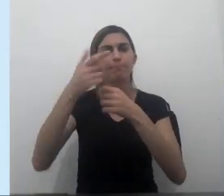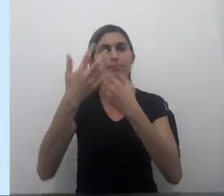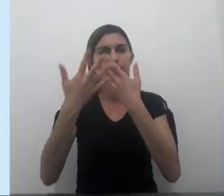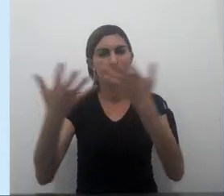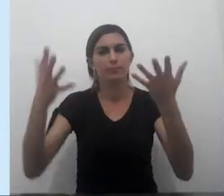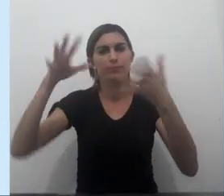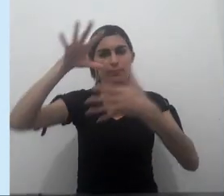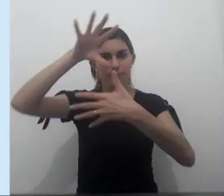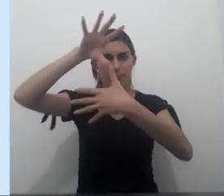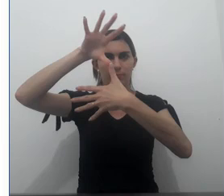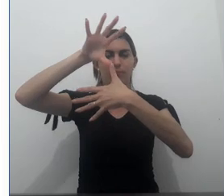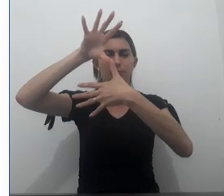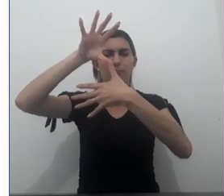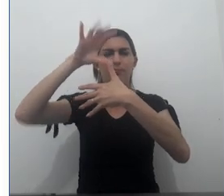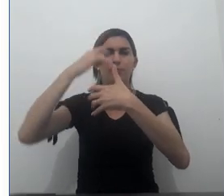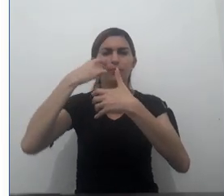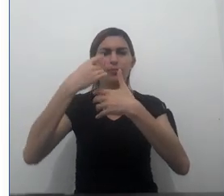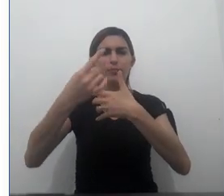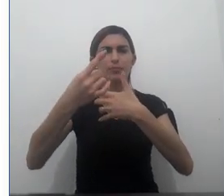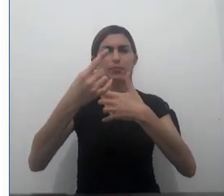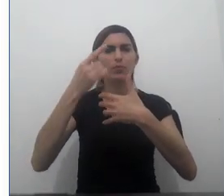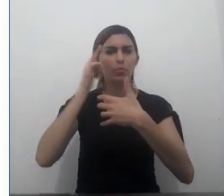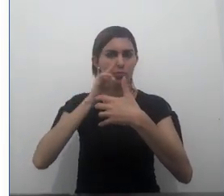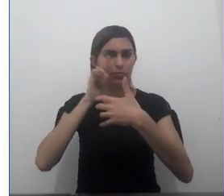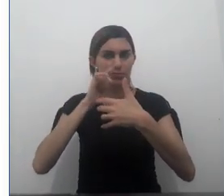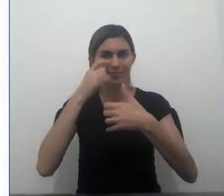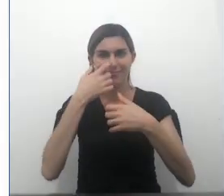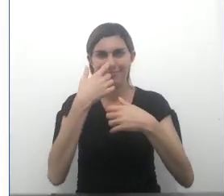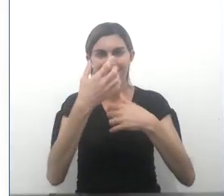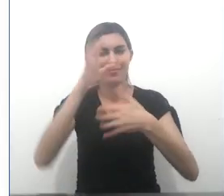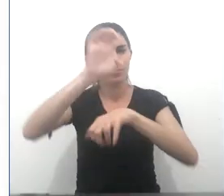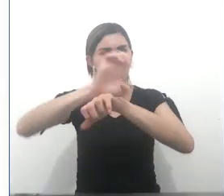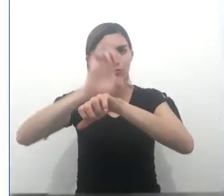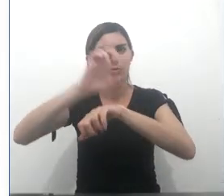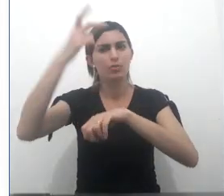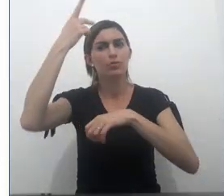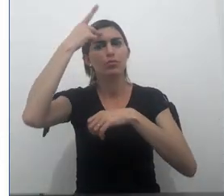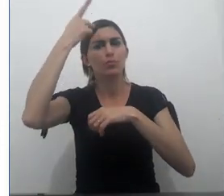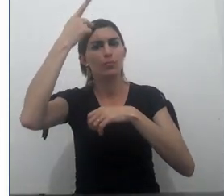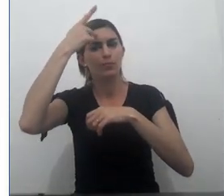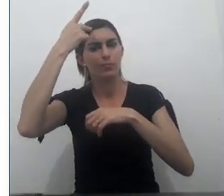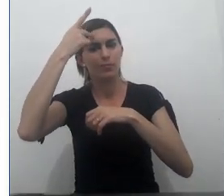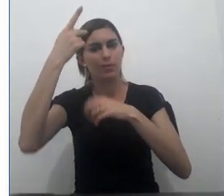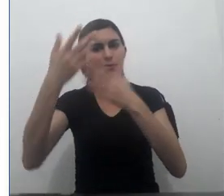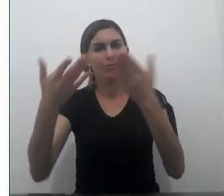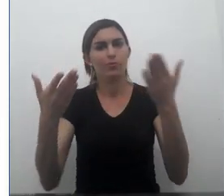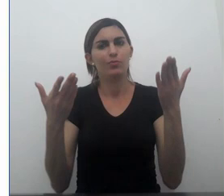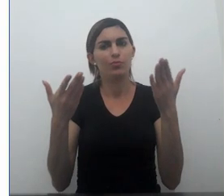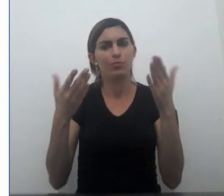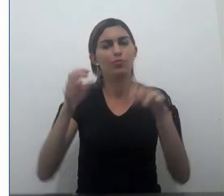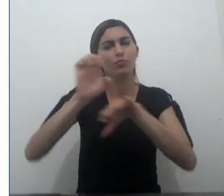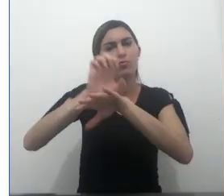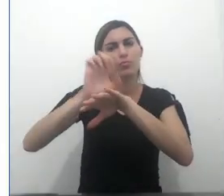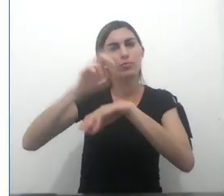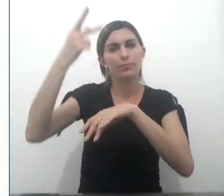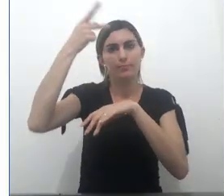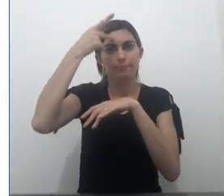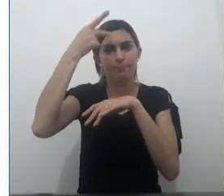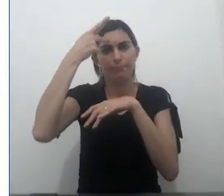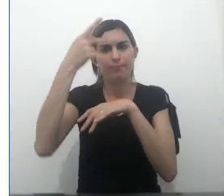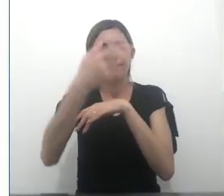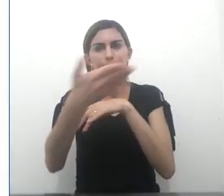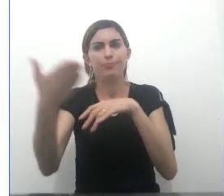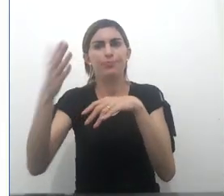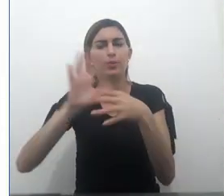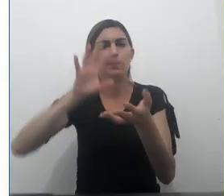vocês observem esse mapa na tela. No mapa você consegue observar o estado de São Paulo, né, gente? Então, no estado de São